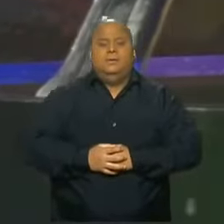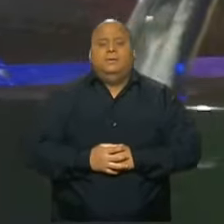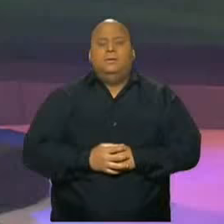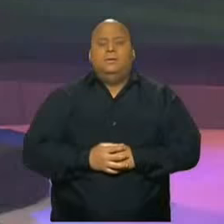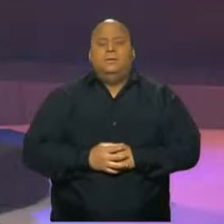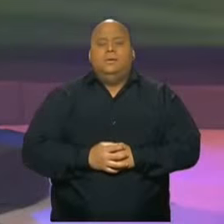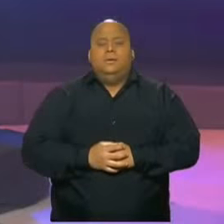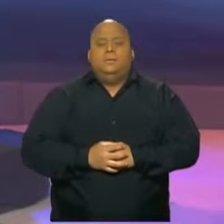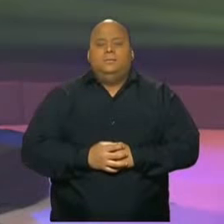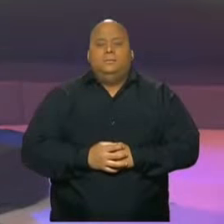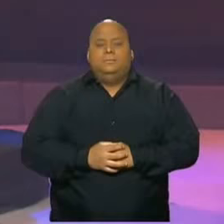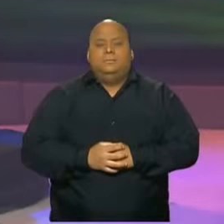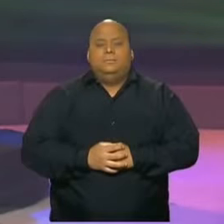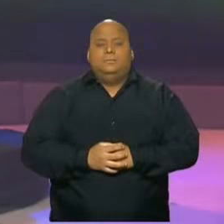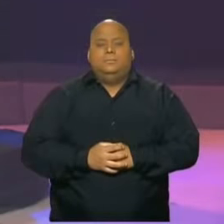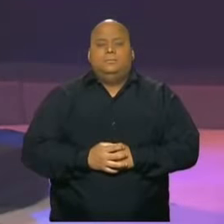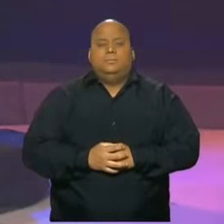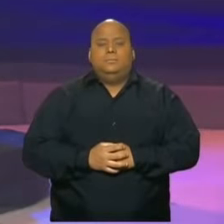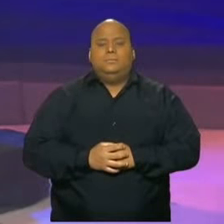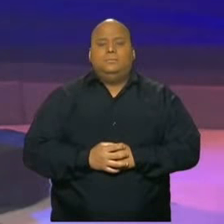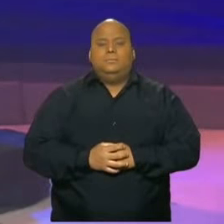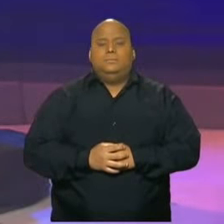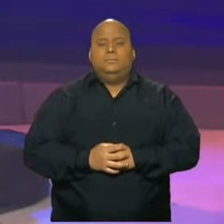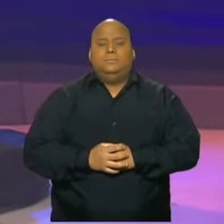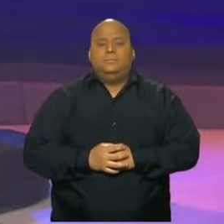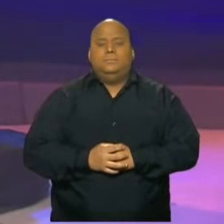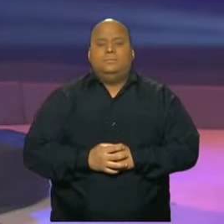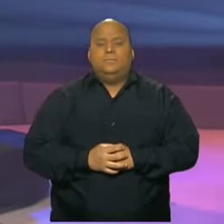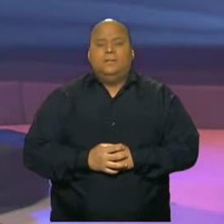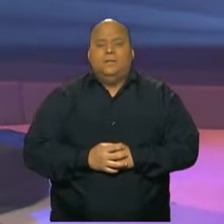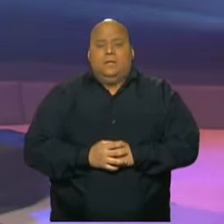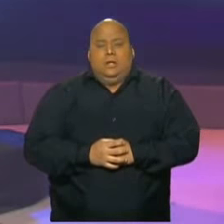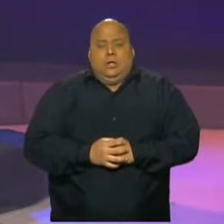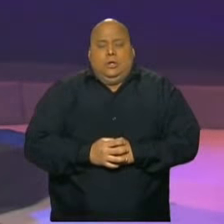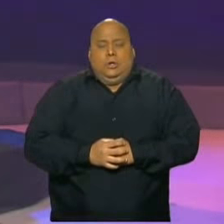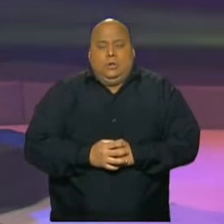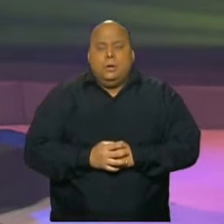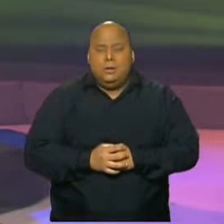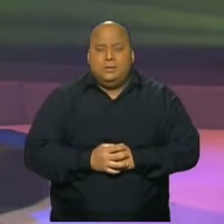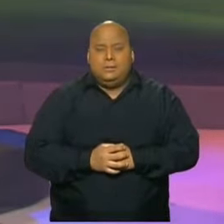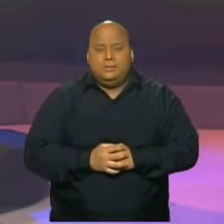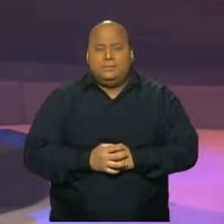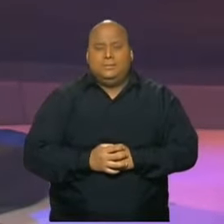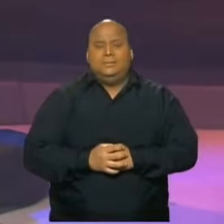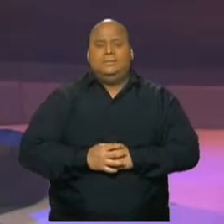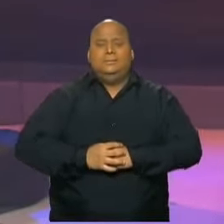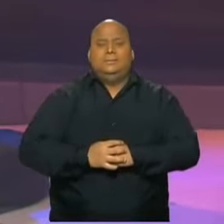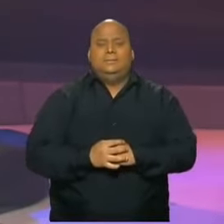Ah!